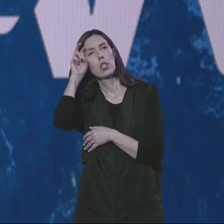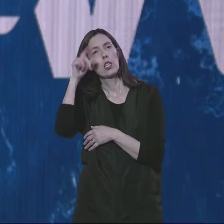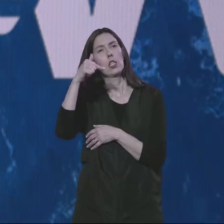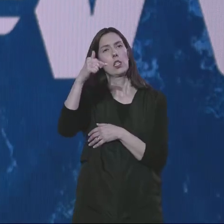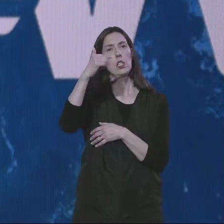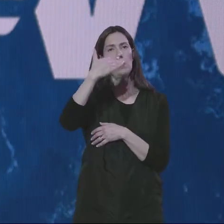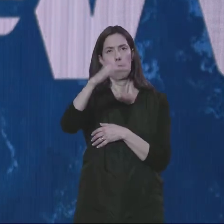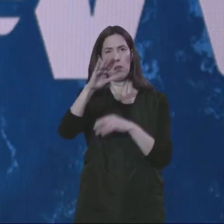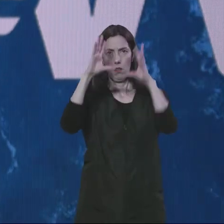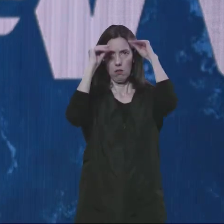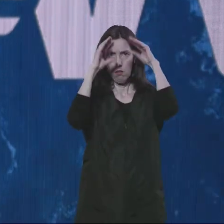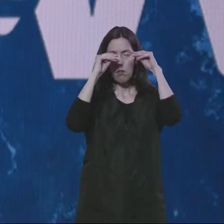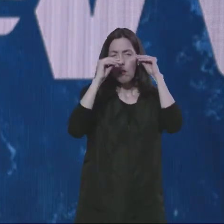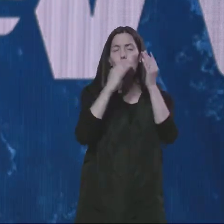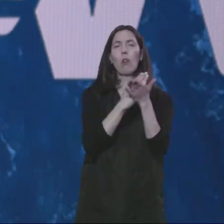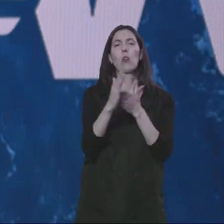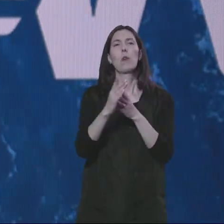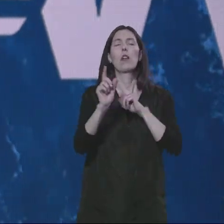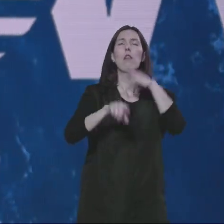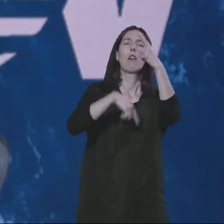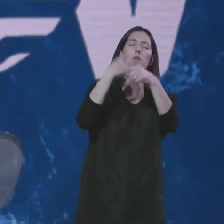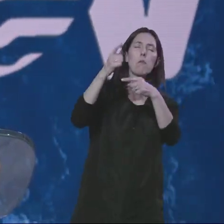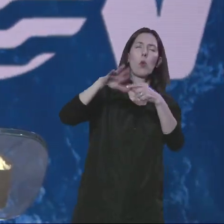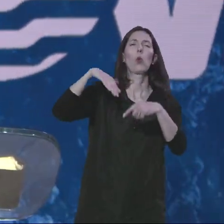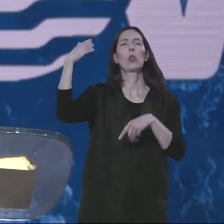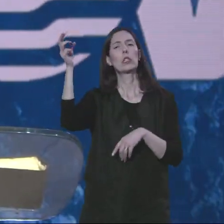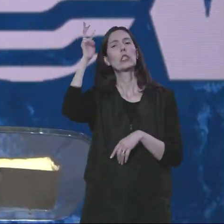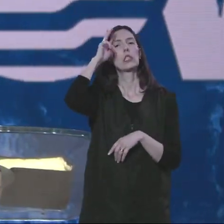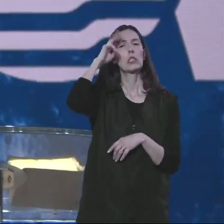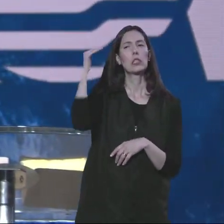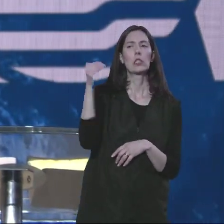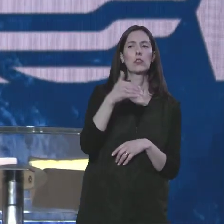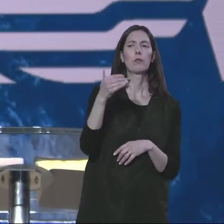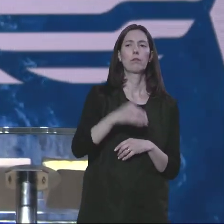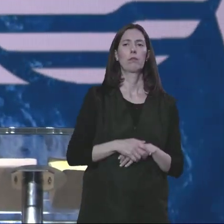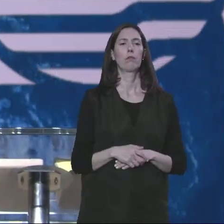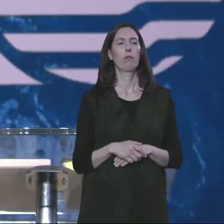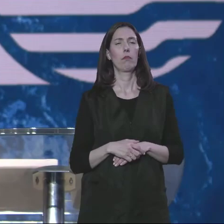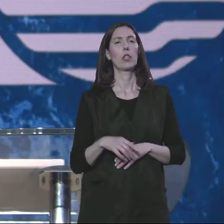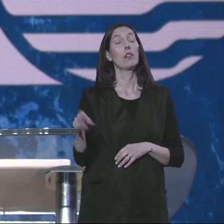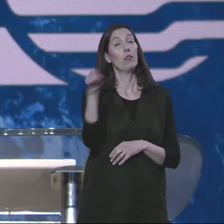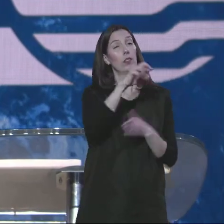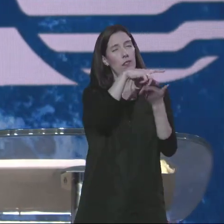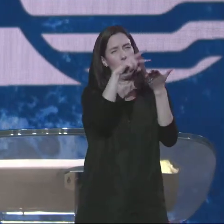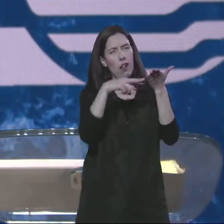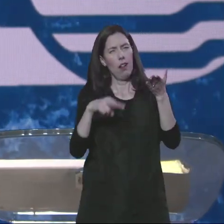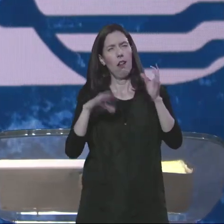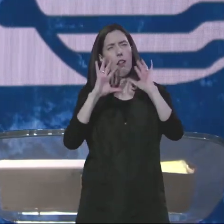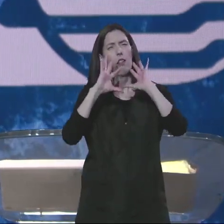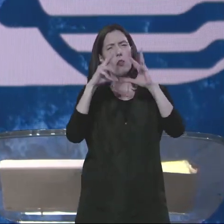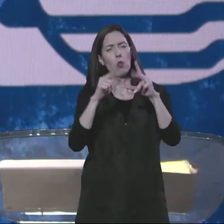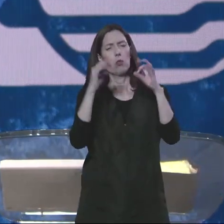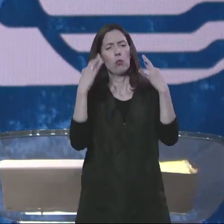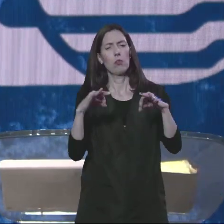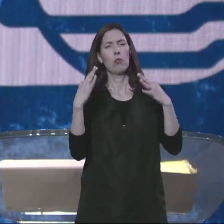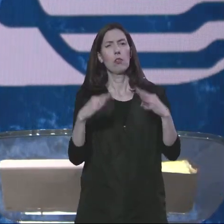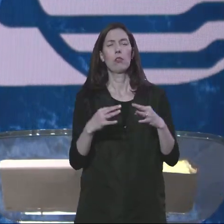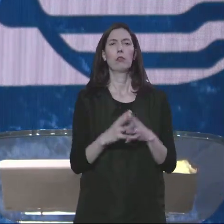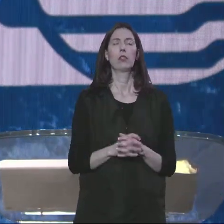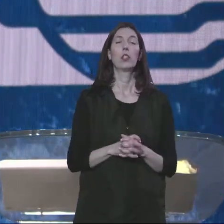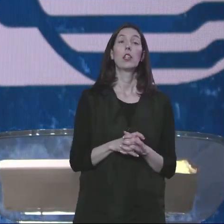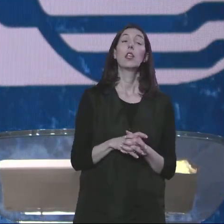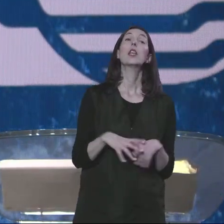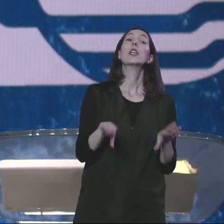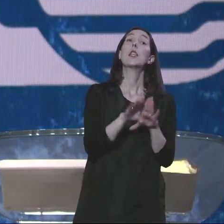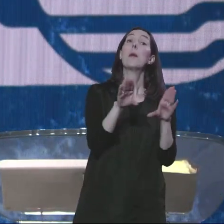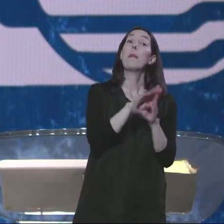lá. E daí vai assim por diante, tá bom? Leia lá o nosso forms que você vai ver todas as informações. E, por